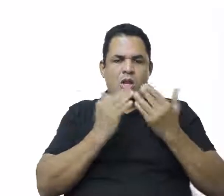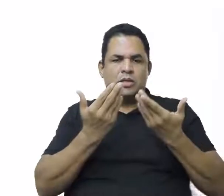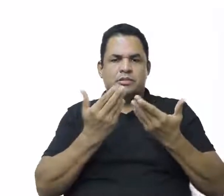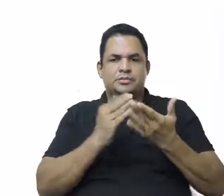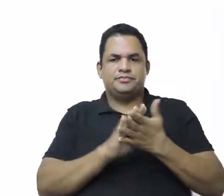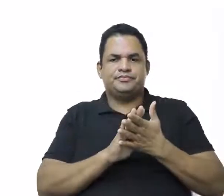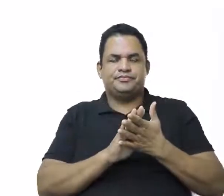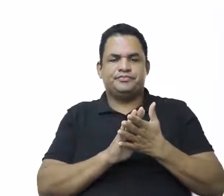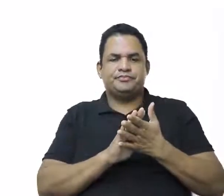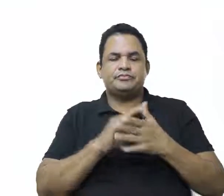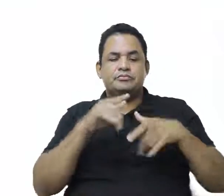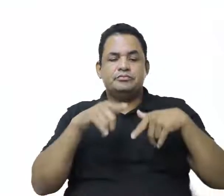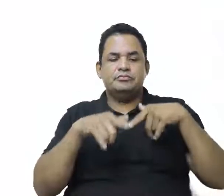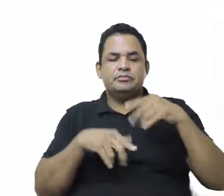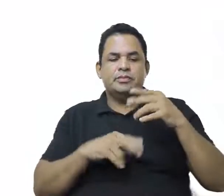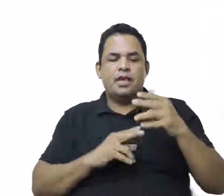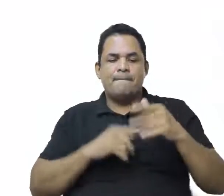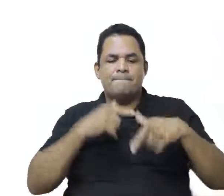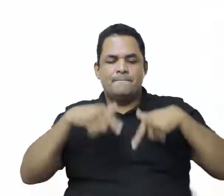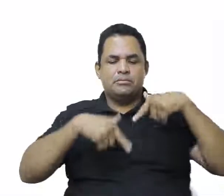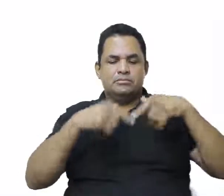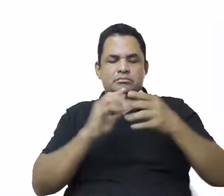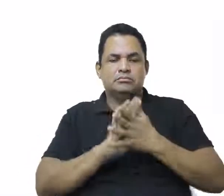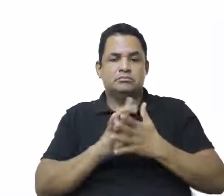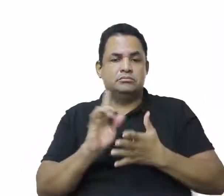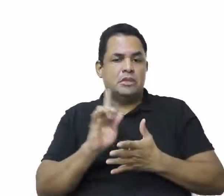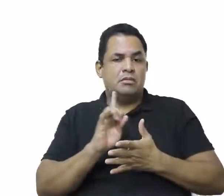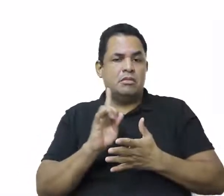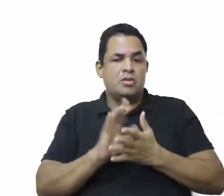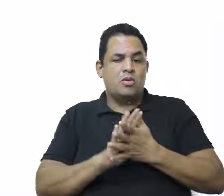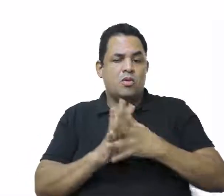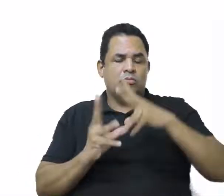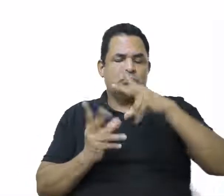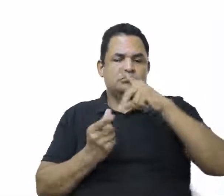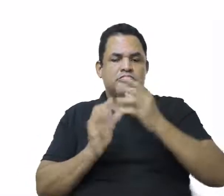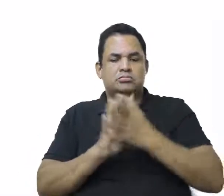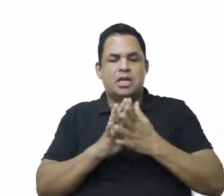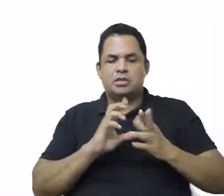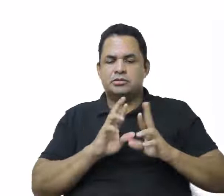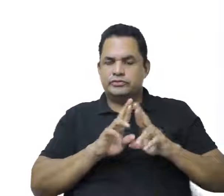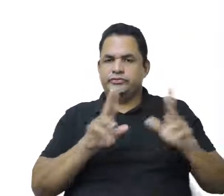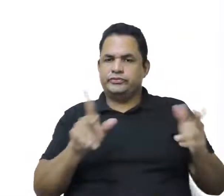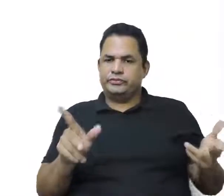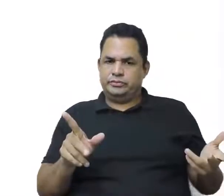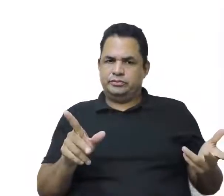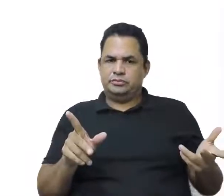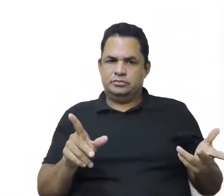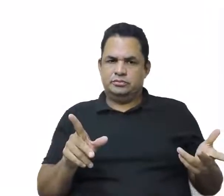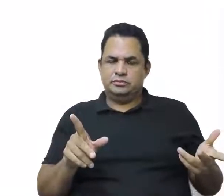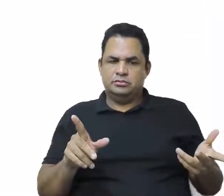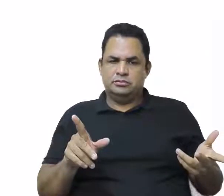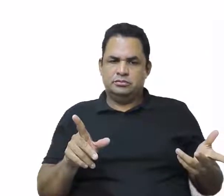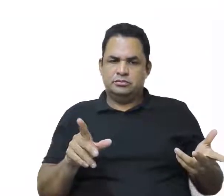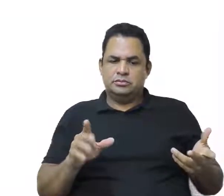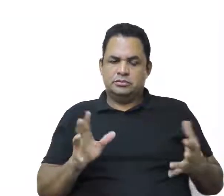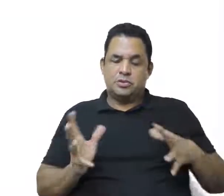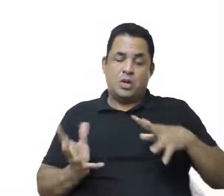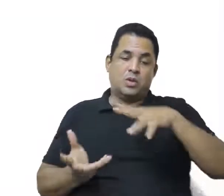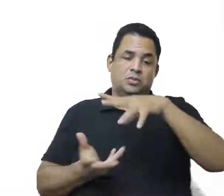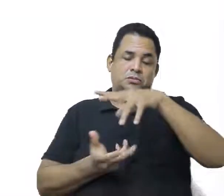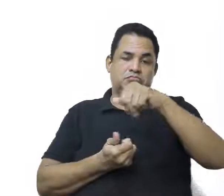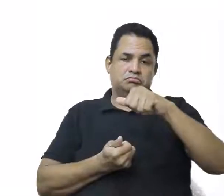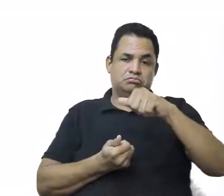esse processo não é igual para todo o planeta, não, tá? Tem diferenças aí perante o globo,